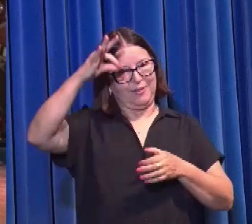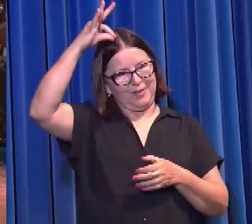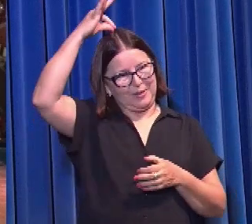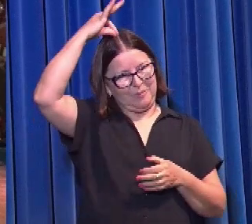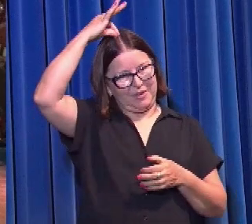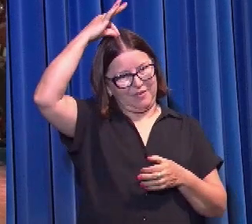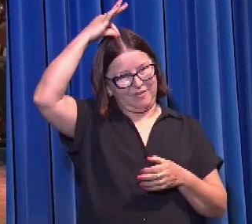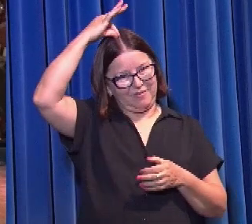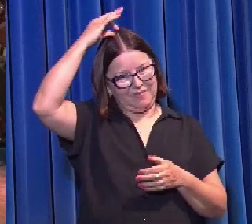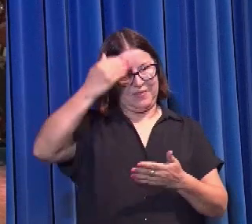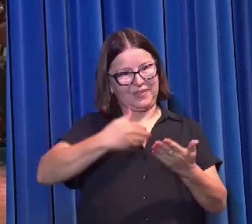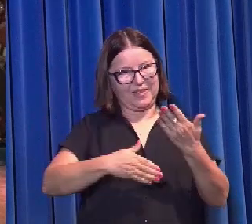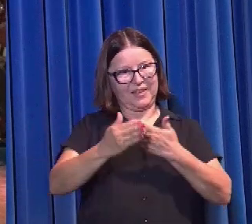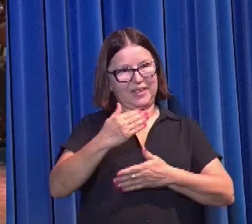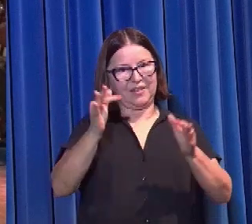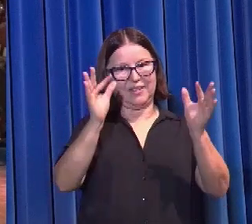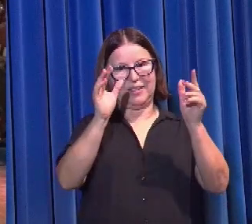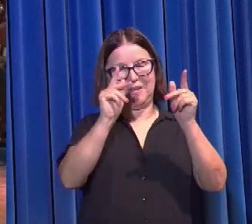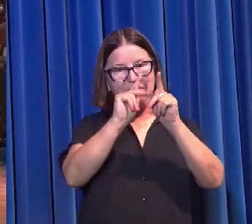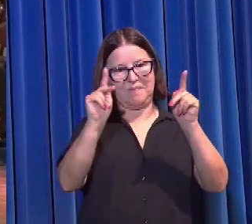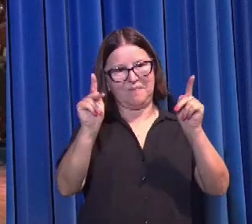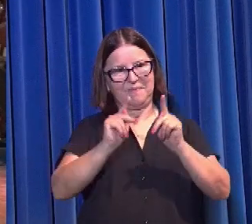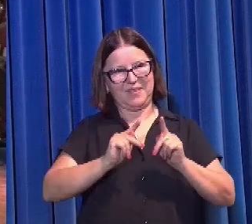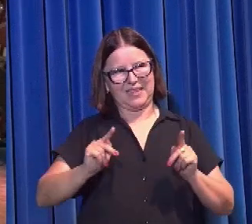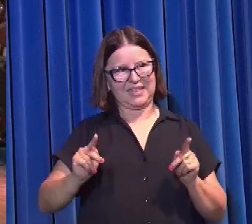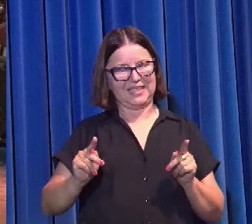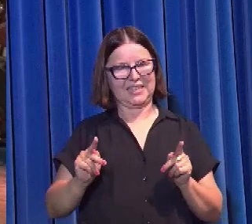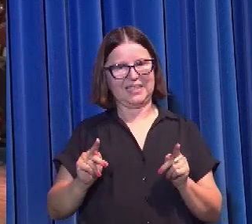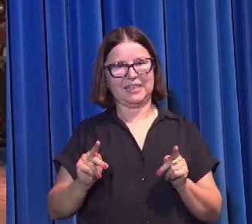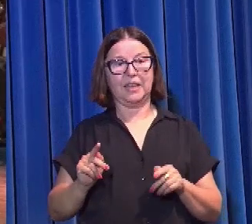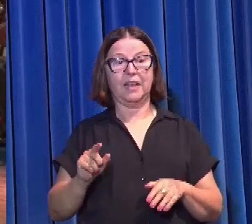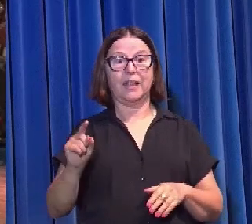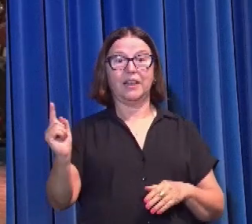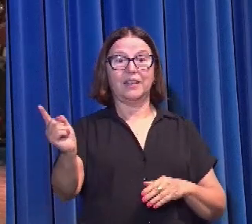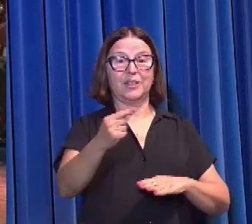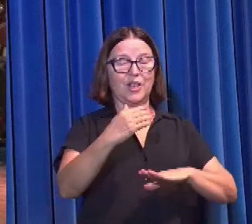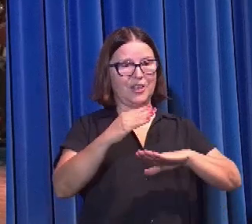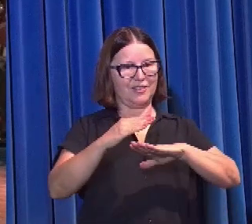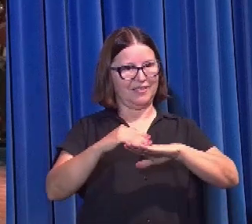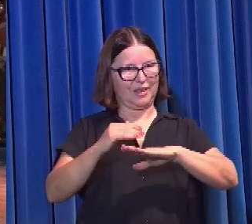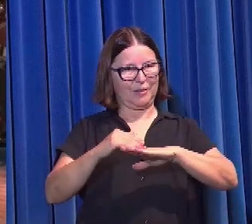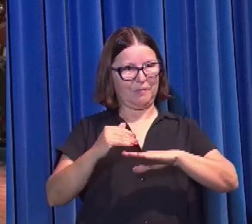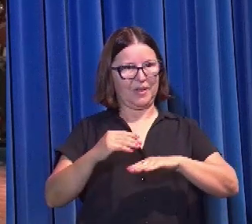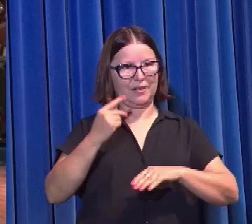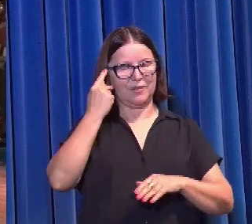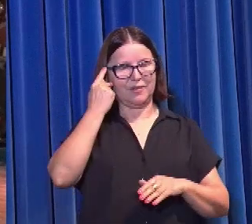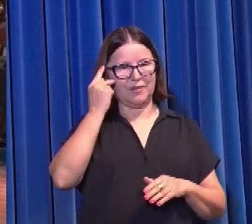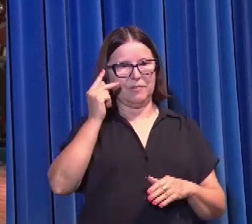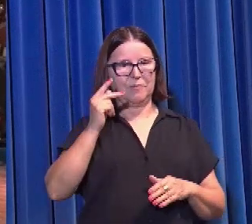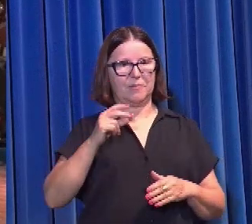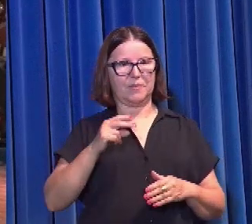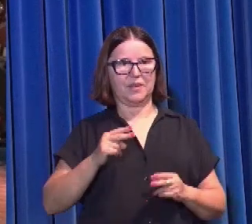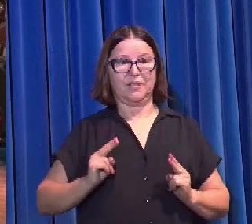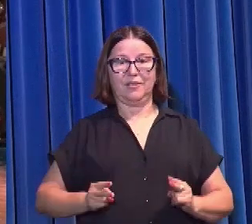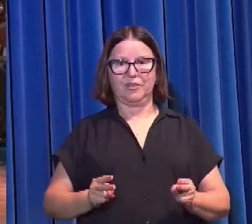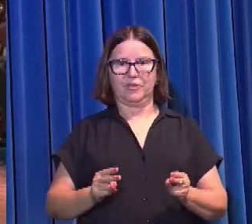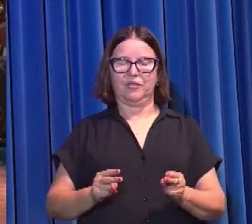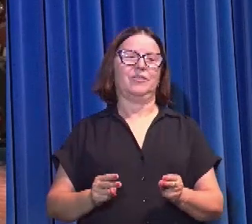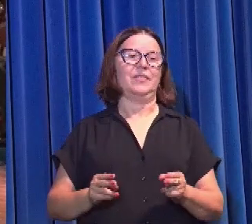meus irmãos, nós somos chamados para preservar a unidade do Espírito, não somos chamados para